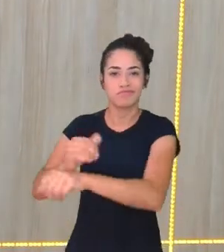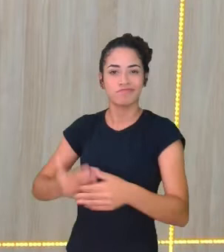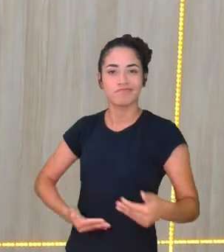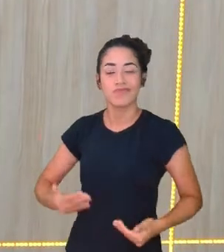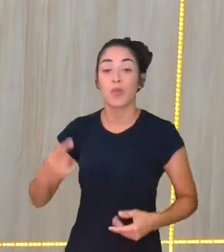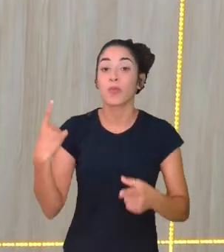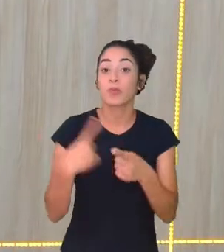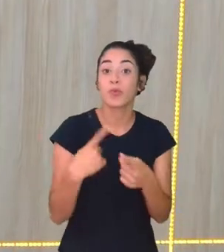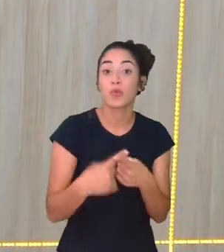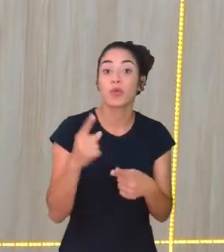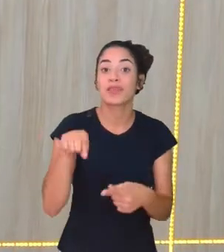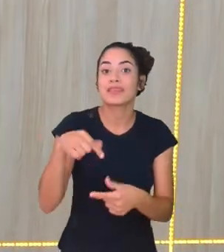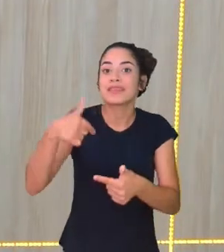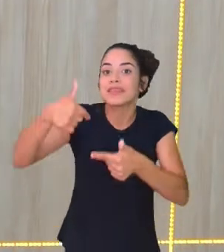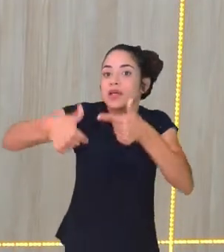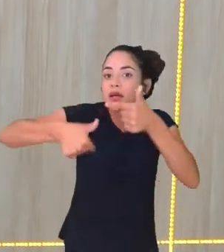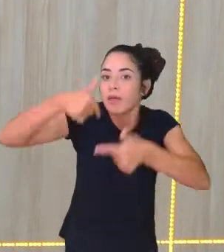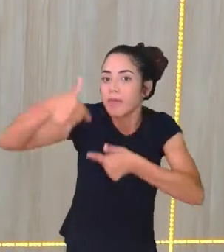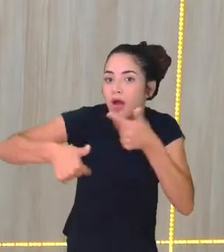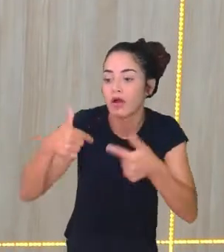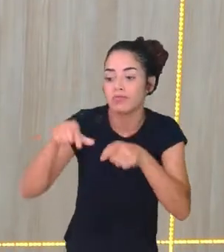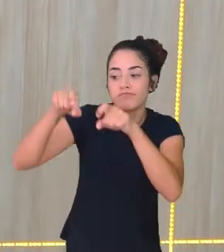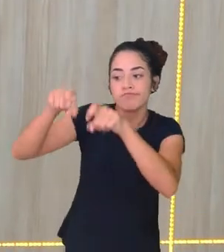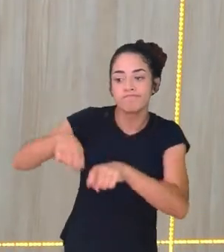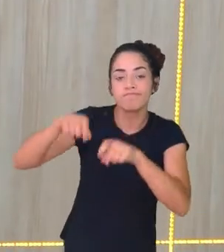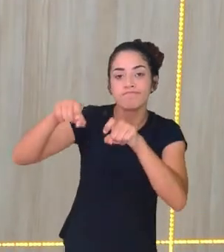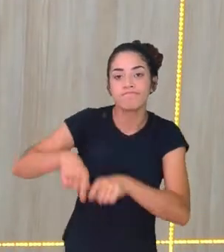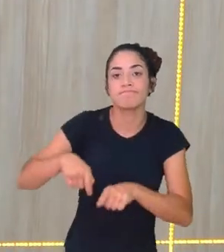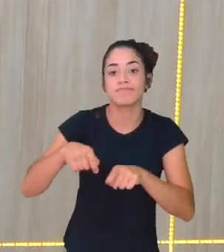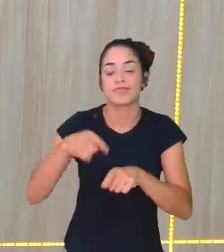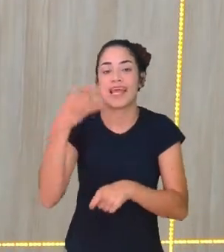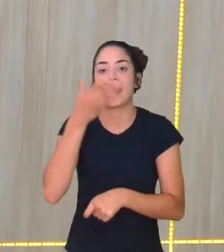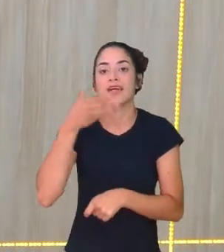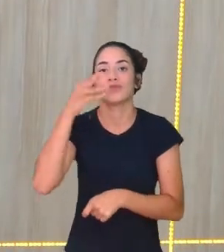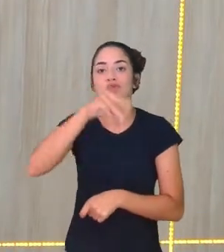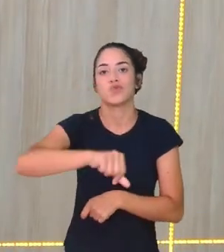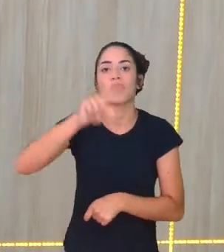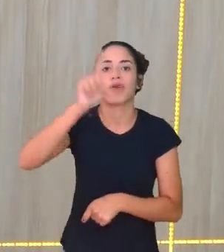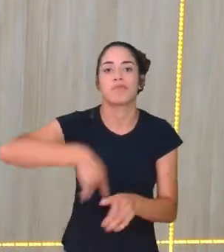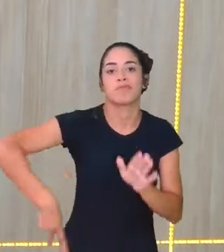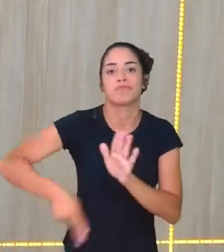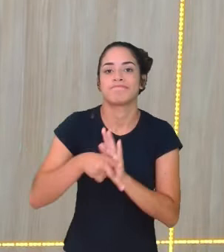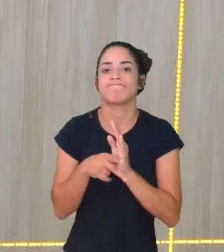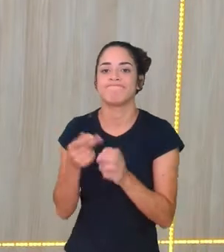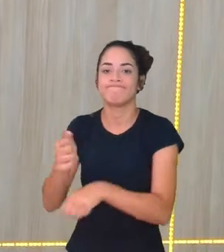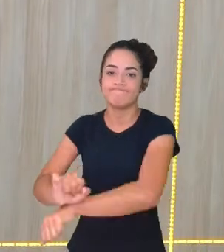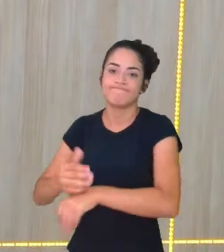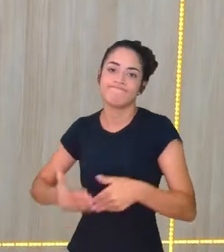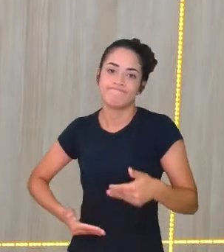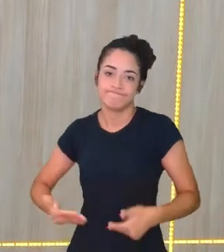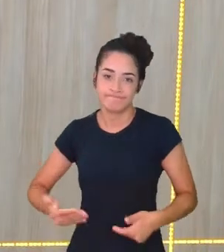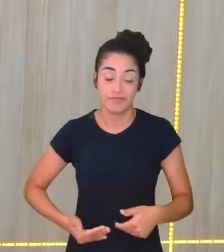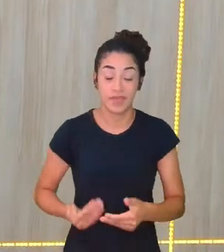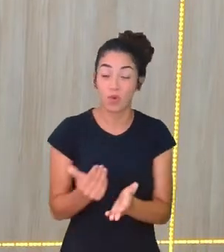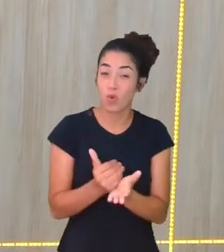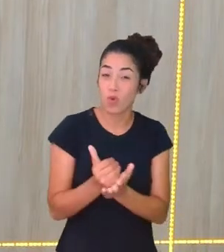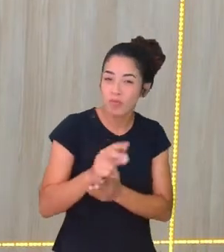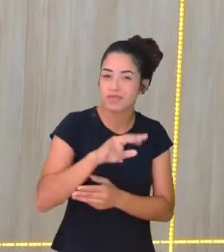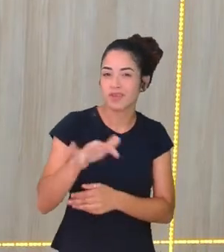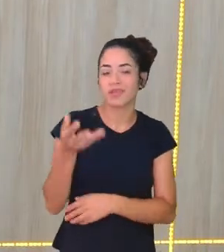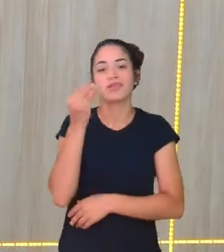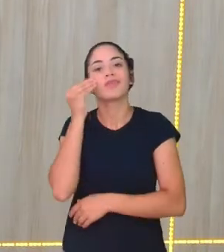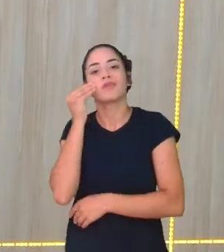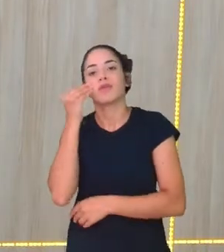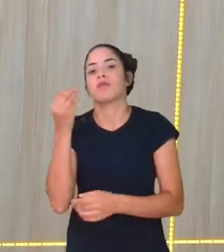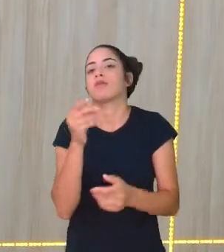o trabalho na produção do açúcar era um trabalho escravo inicialmente eles vão tentar colocar ali